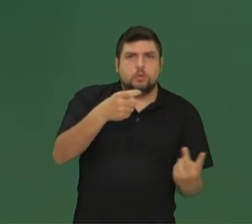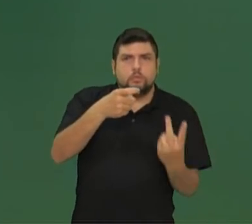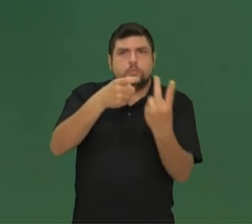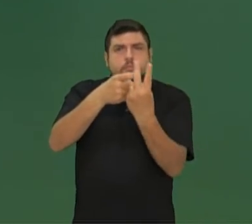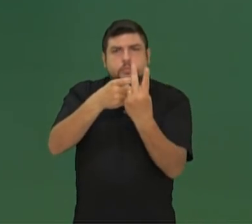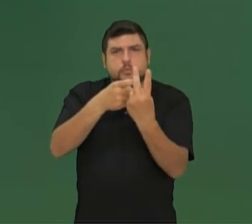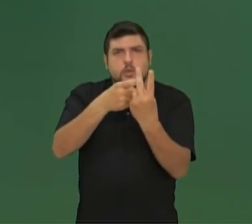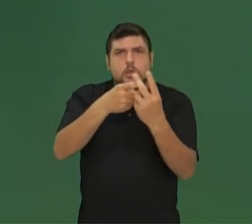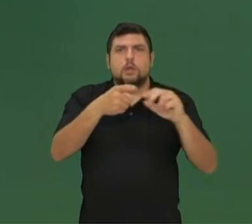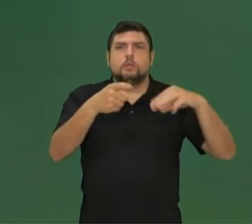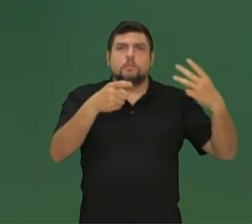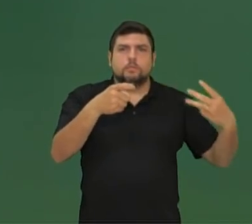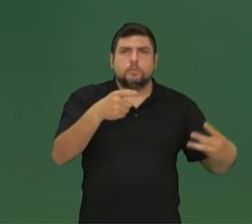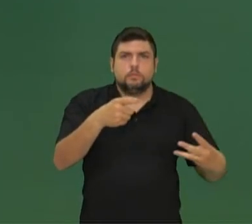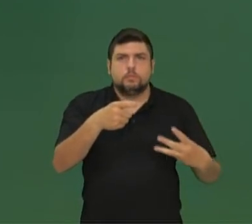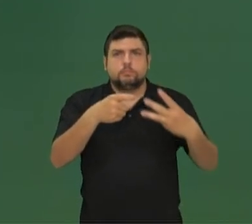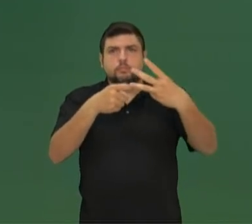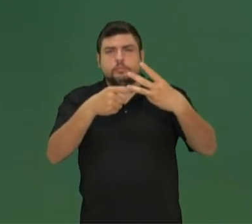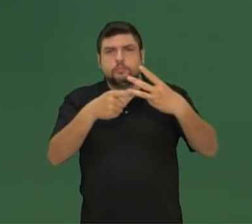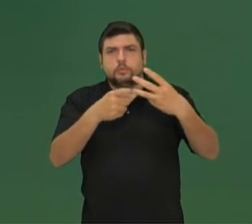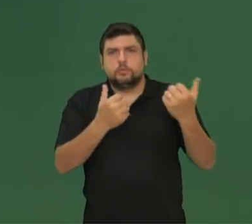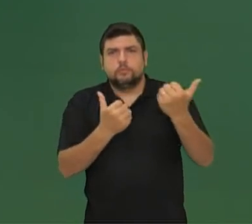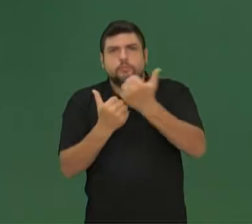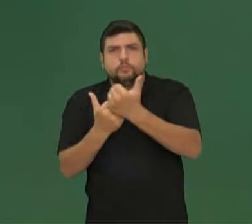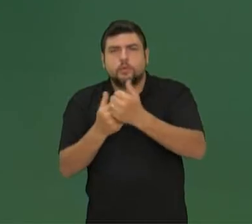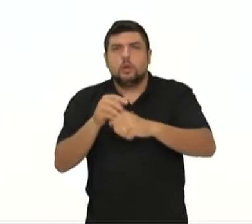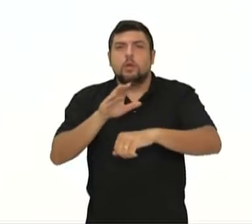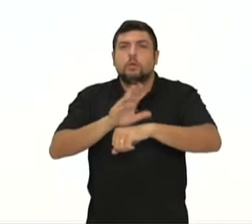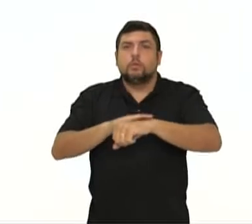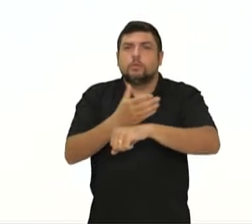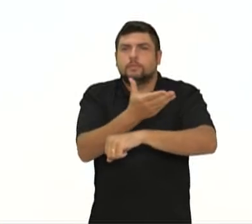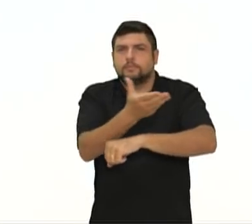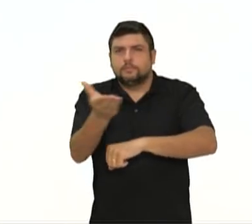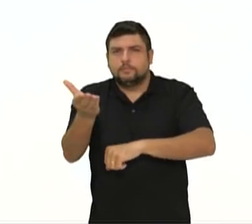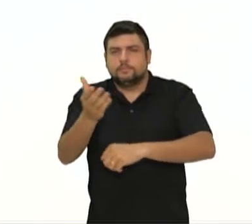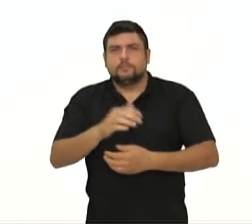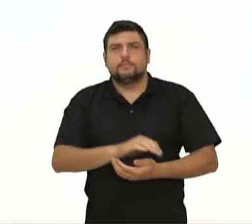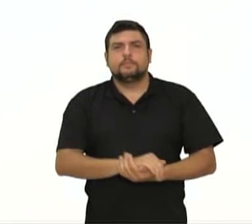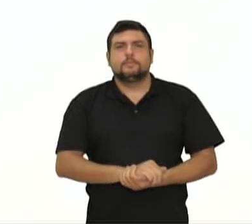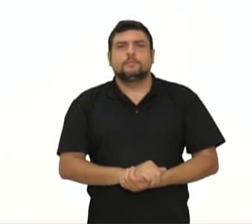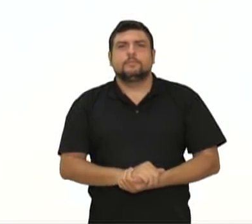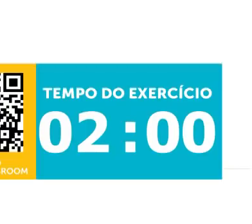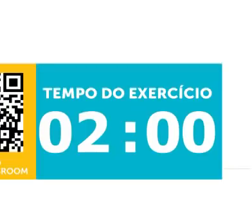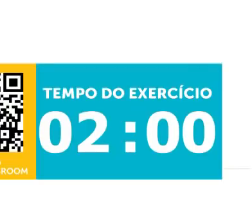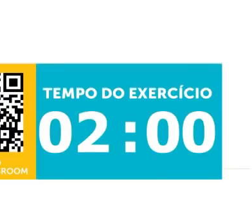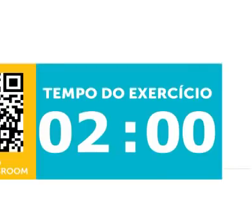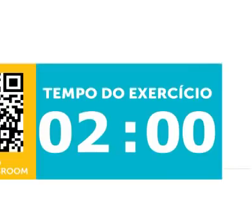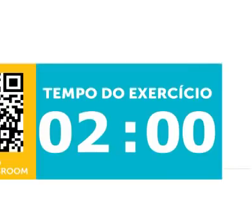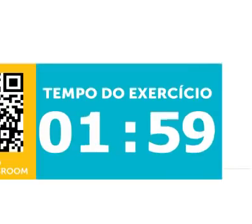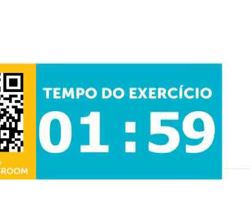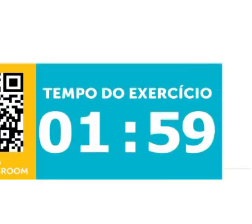3 e encontra o módulo, ok? Vou dar um tempinho para vocês.